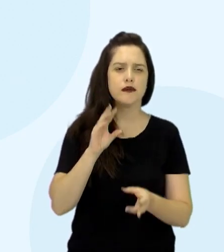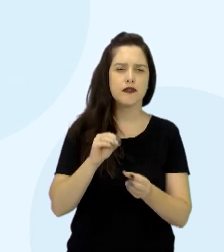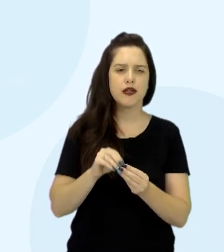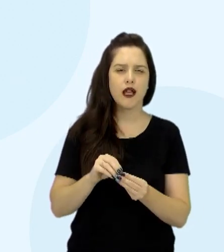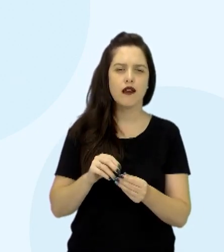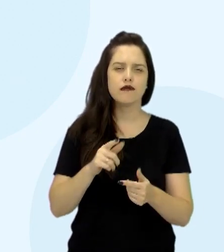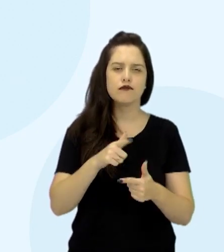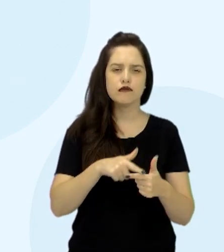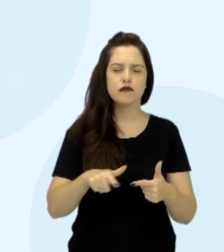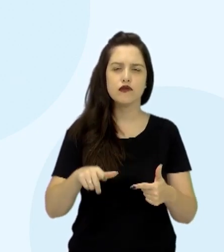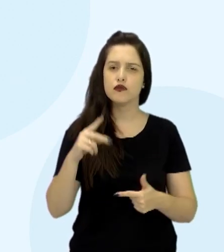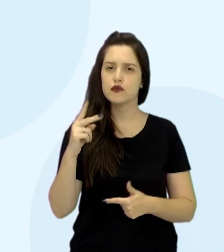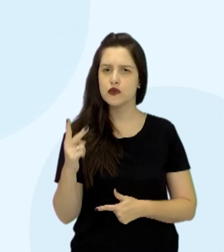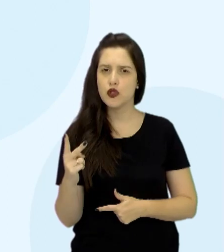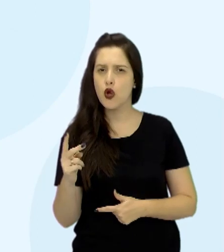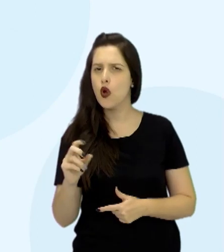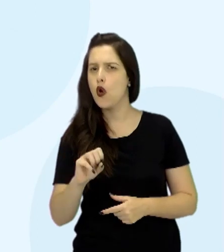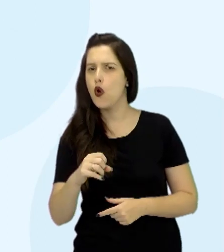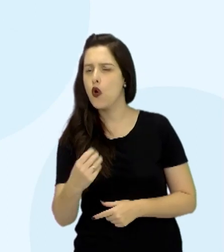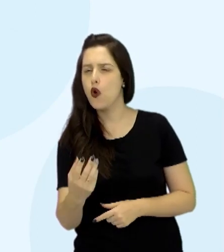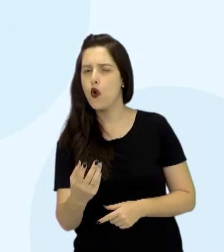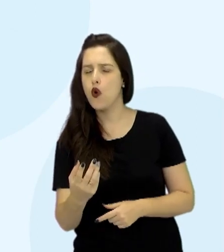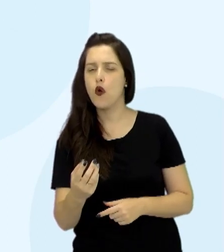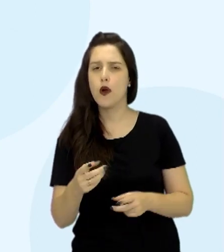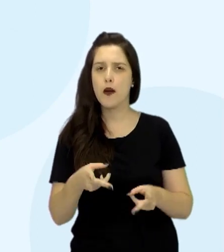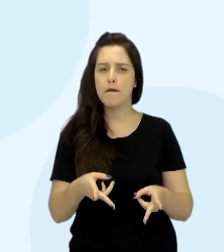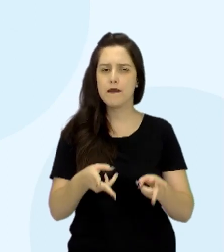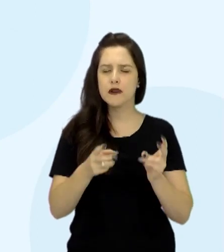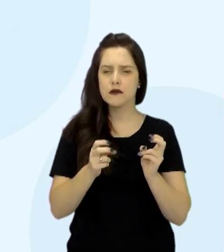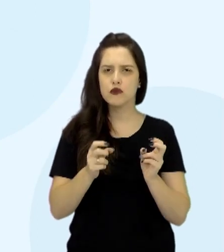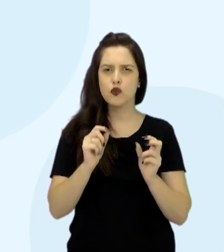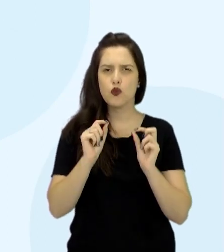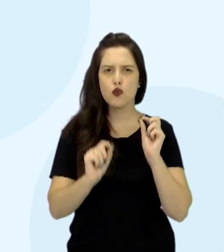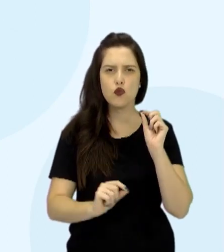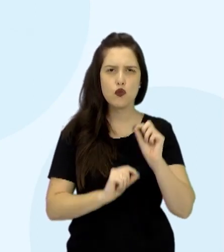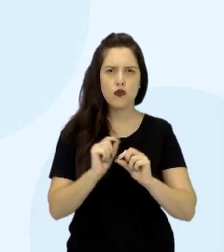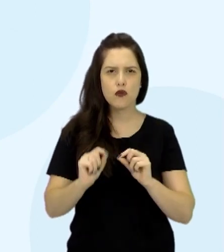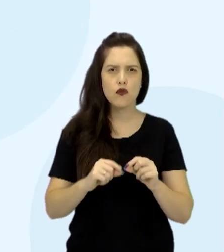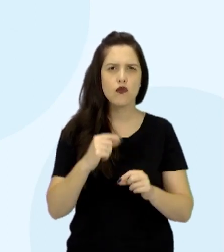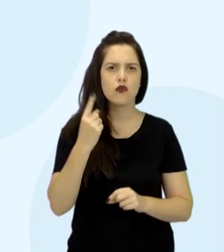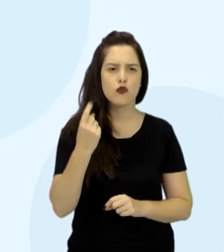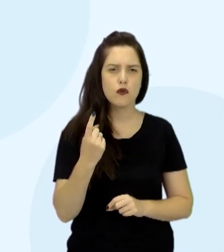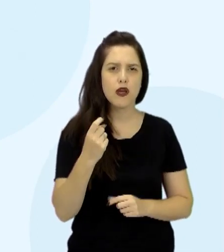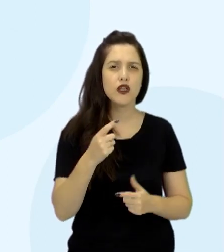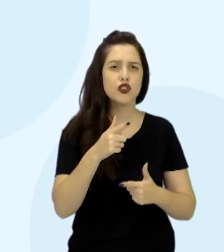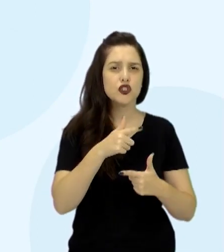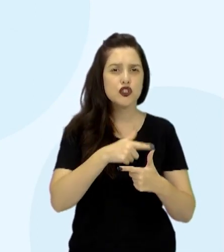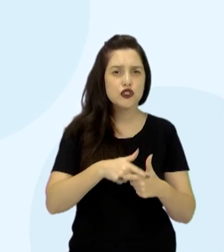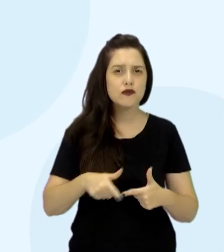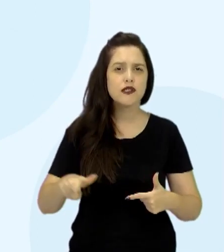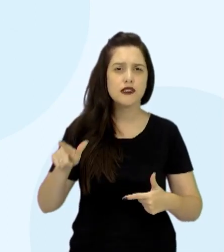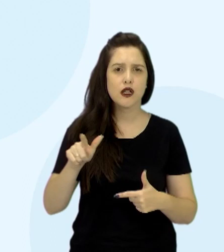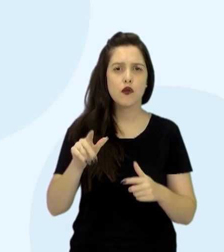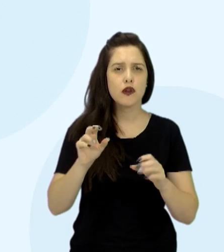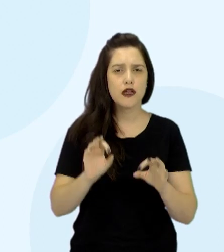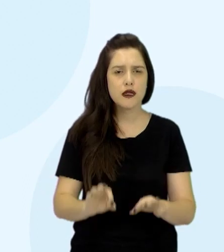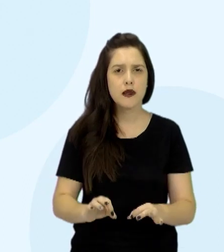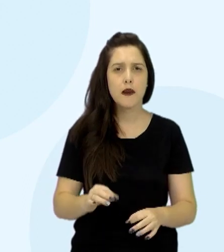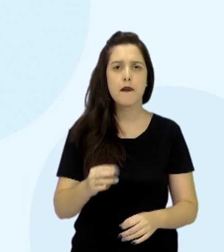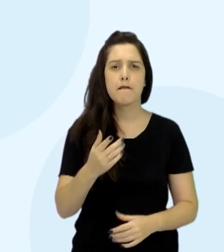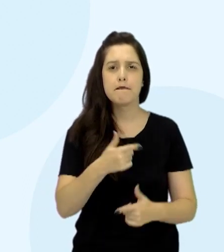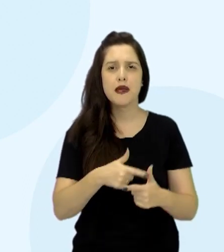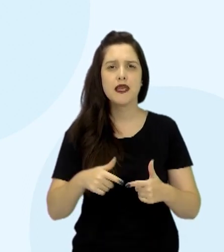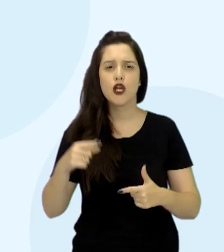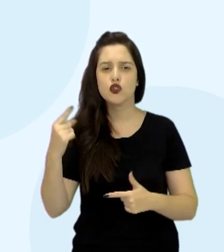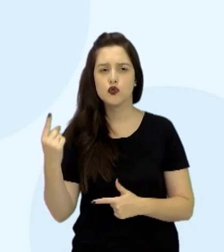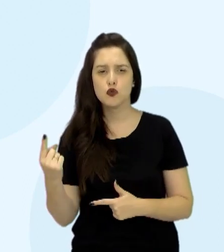2, ou simplesmente, como vocês já devem ter percebido, aqui nós temos uma divisão exata, né? Metade de 1 dúzia